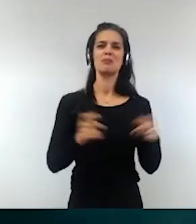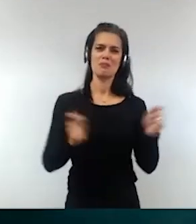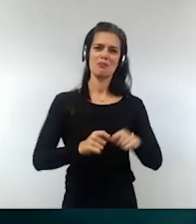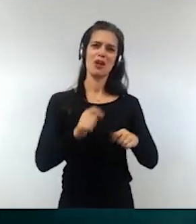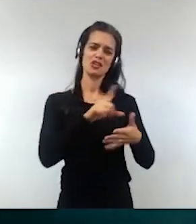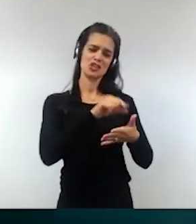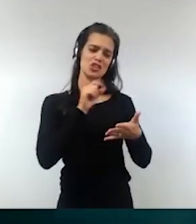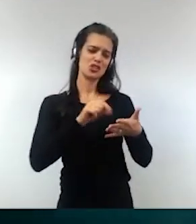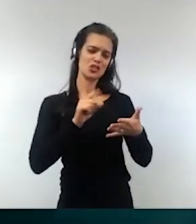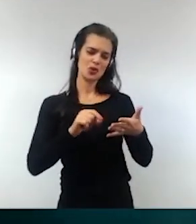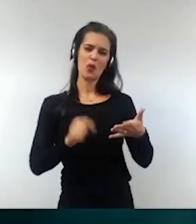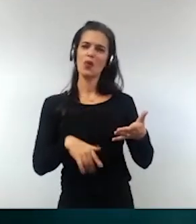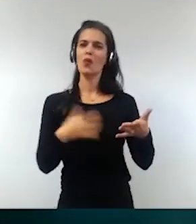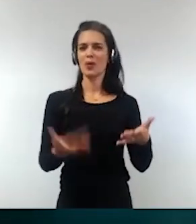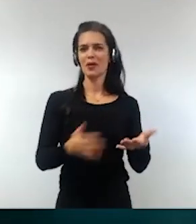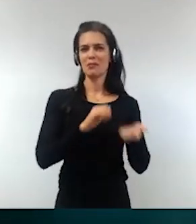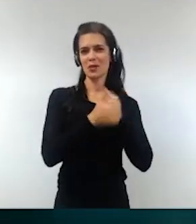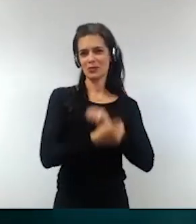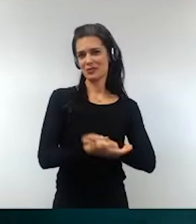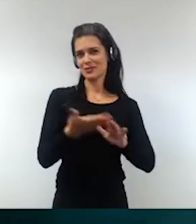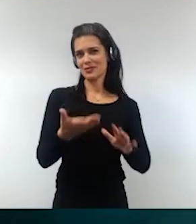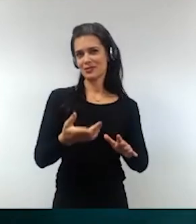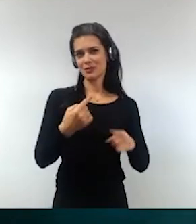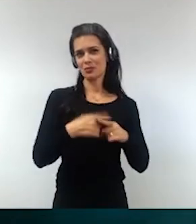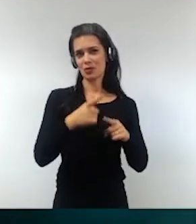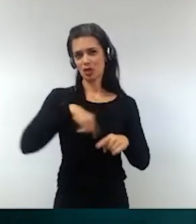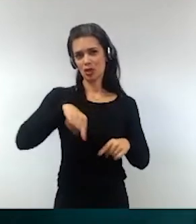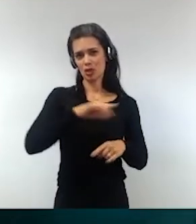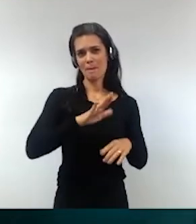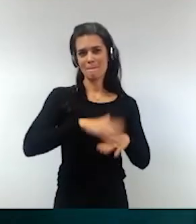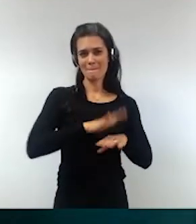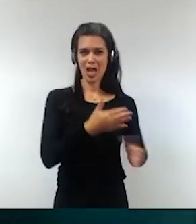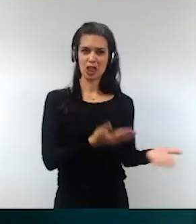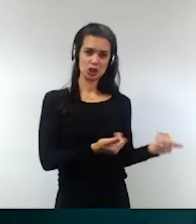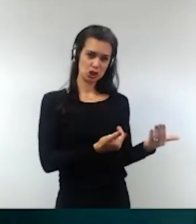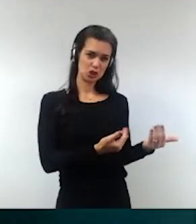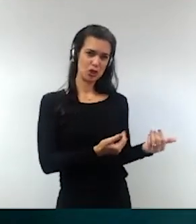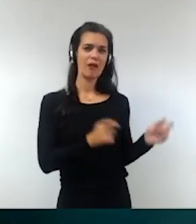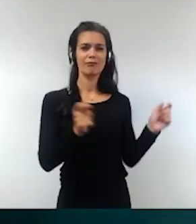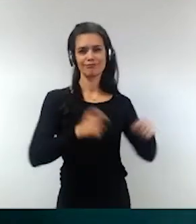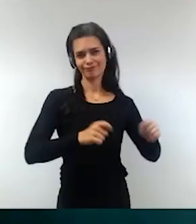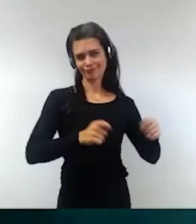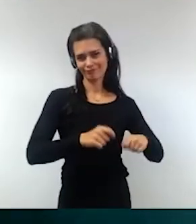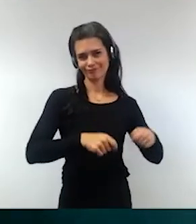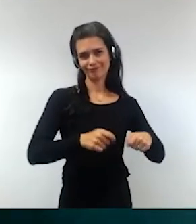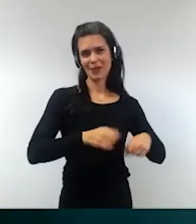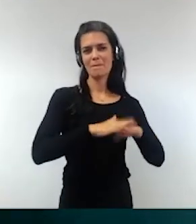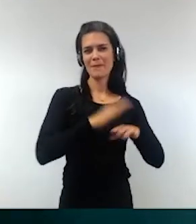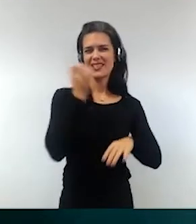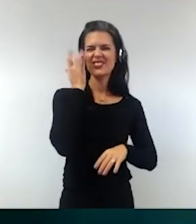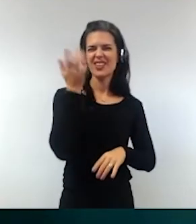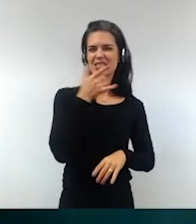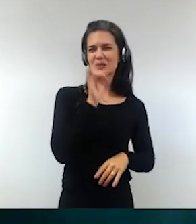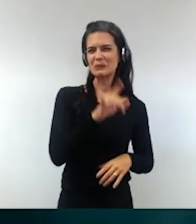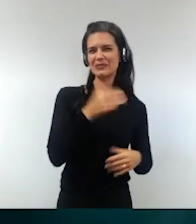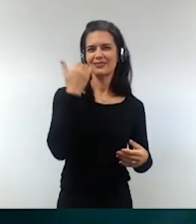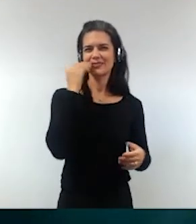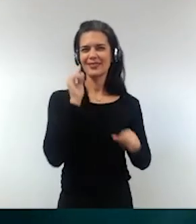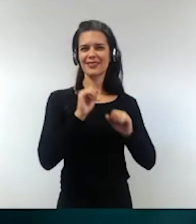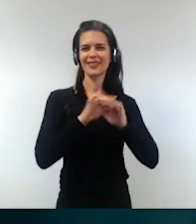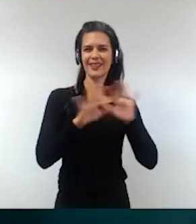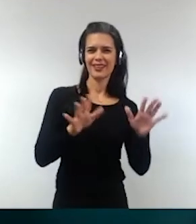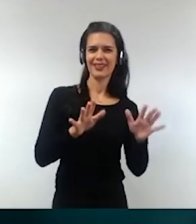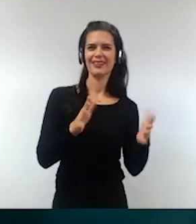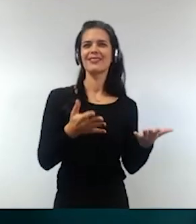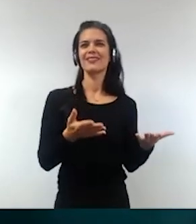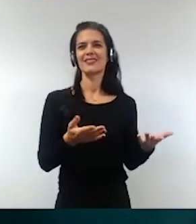a gente se adapta, porque, sobretudo nós que somos mais jovens, temos mais